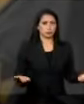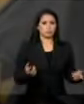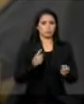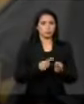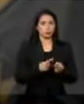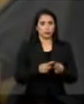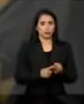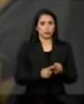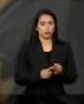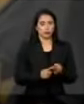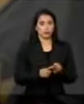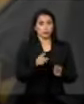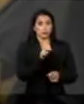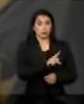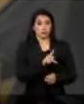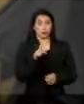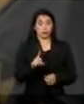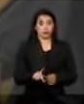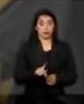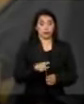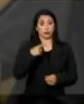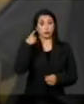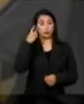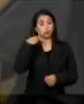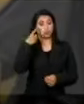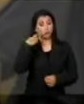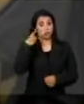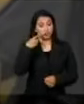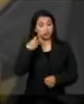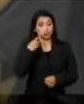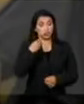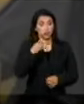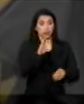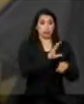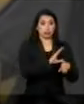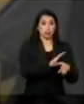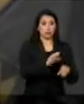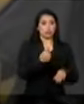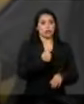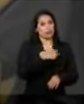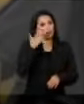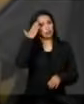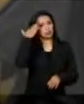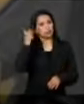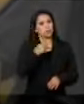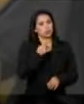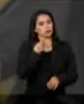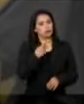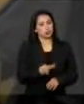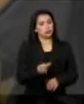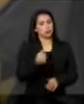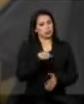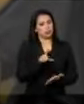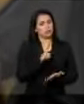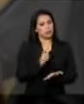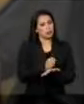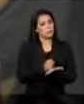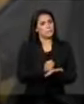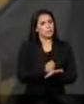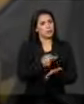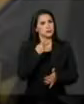Direito Constitucional, formei em 98, então tenho alguma noção do que estou falando, tenho base para dizer o que estou